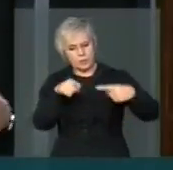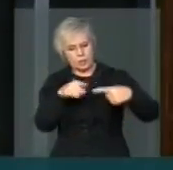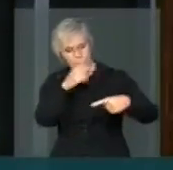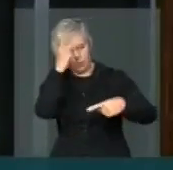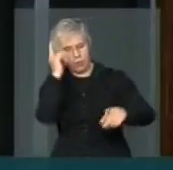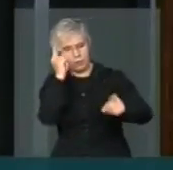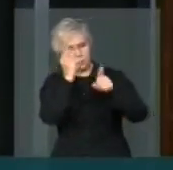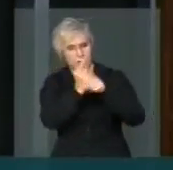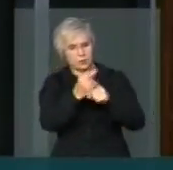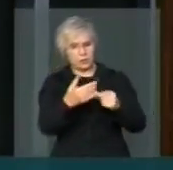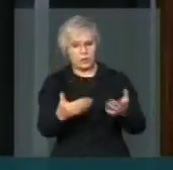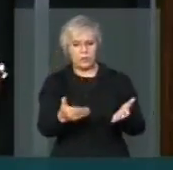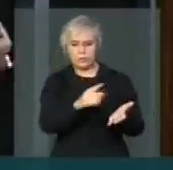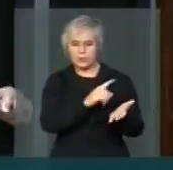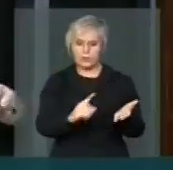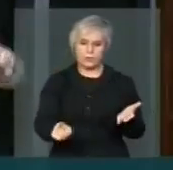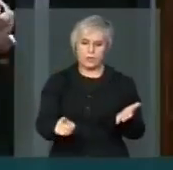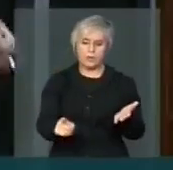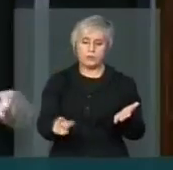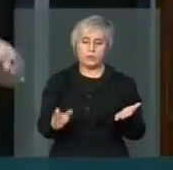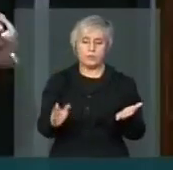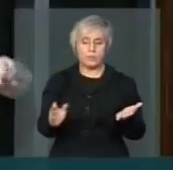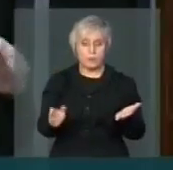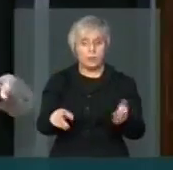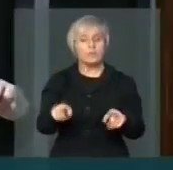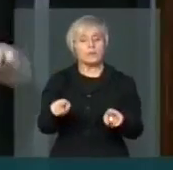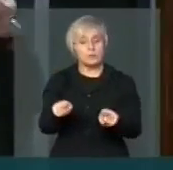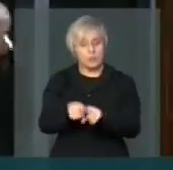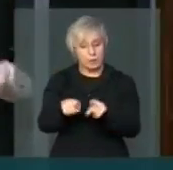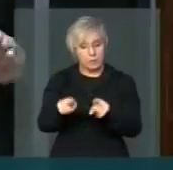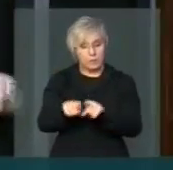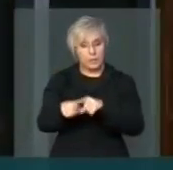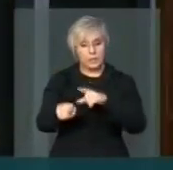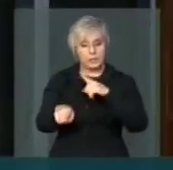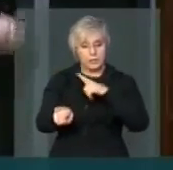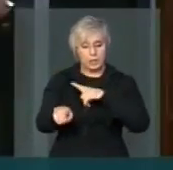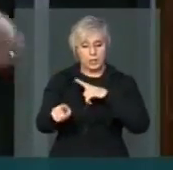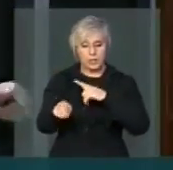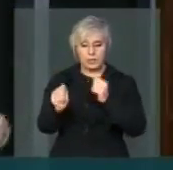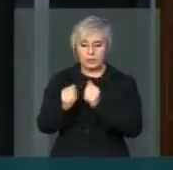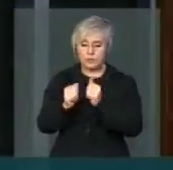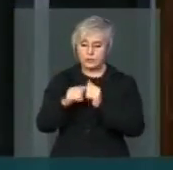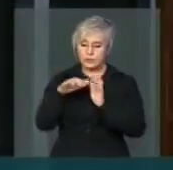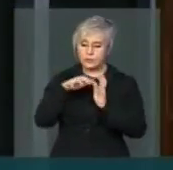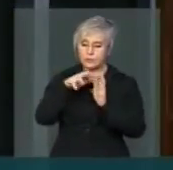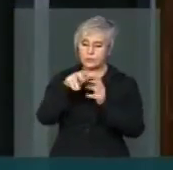mais imediata e conjuntural, ela incide também sobre o mundo